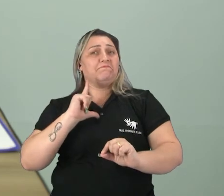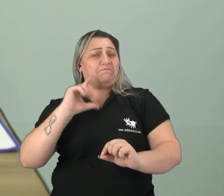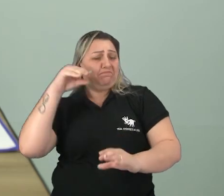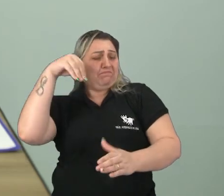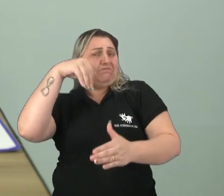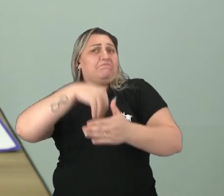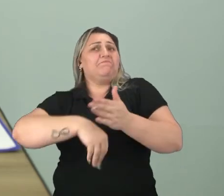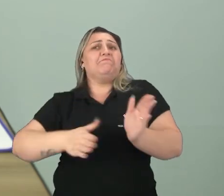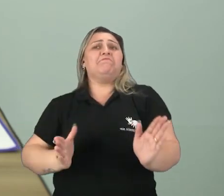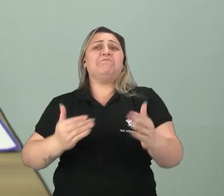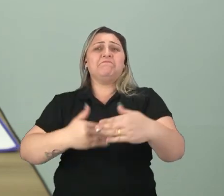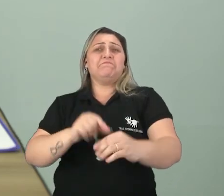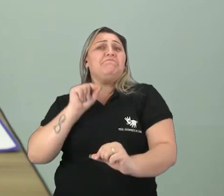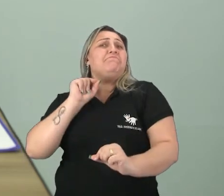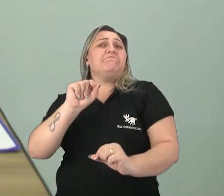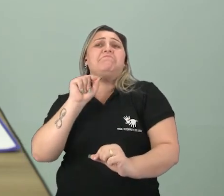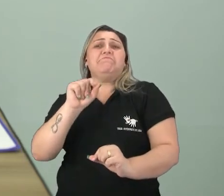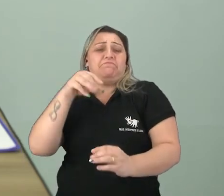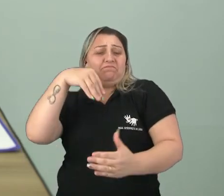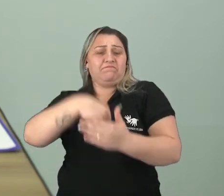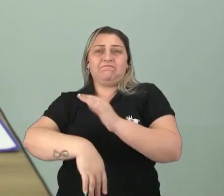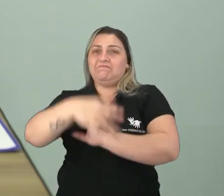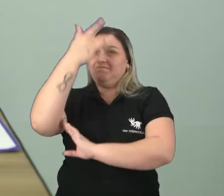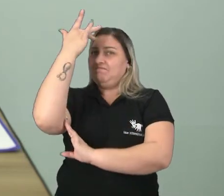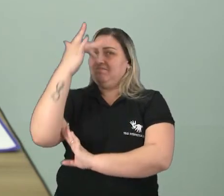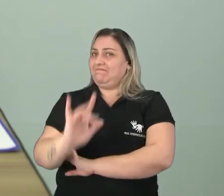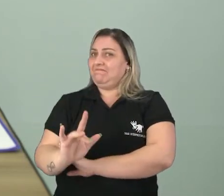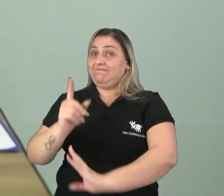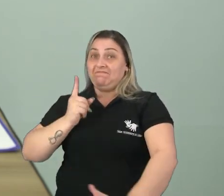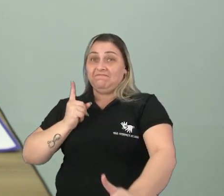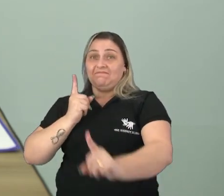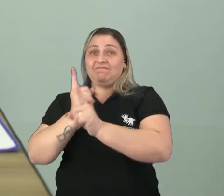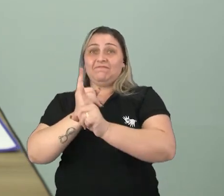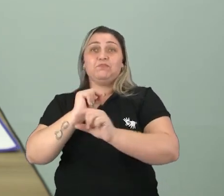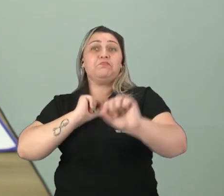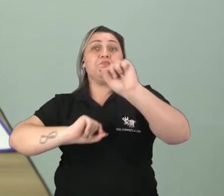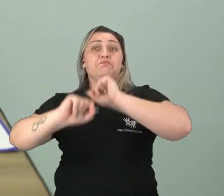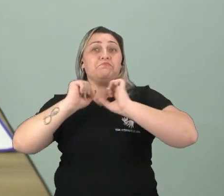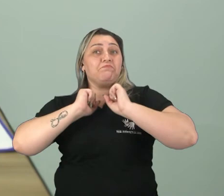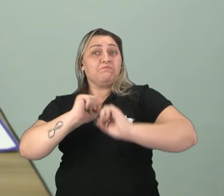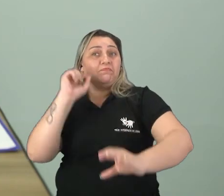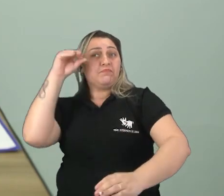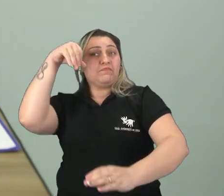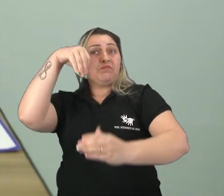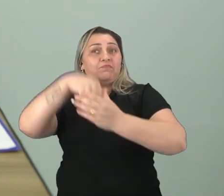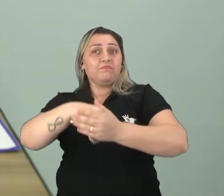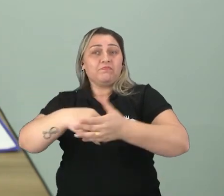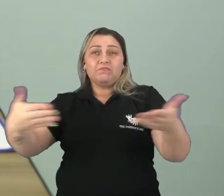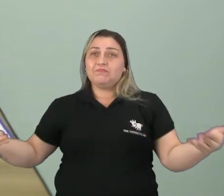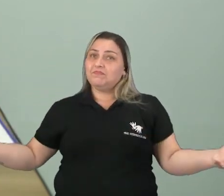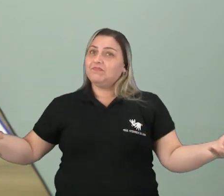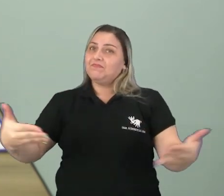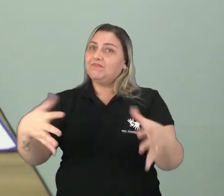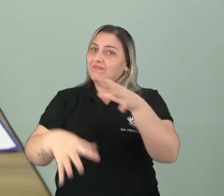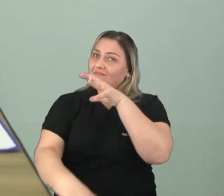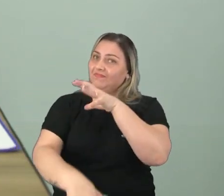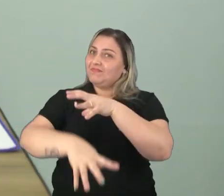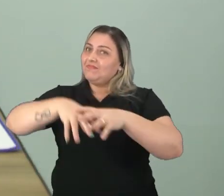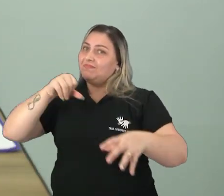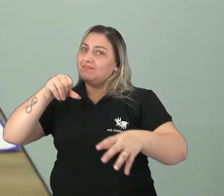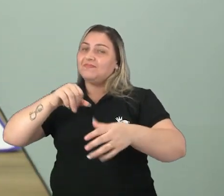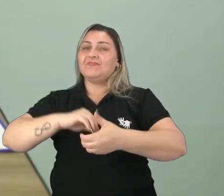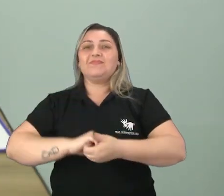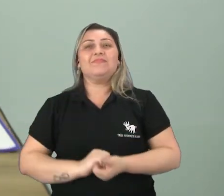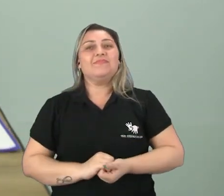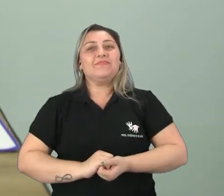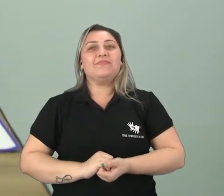tem dentro desta caixa O que será que tem dentro Eu não sei não para descobrir o que pode ter lá dentro